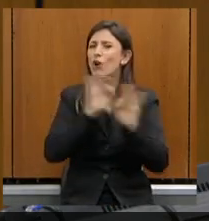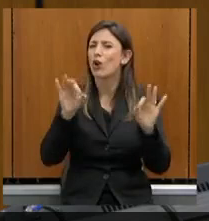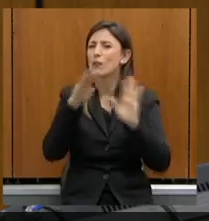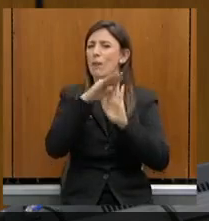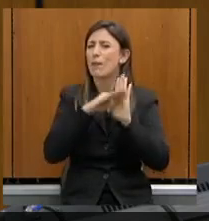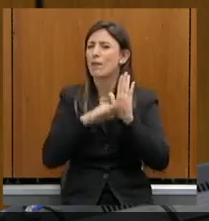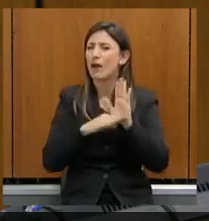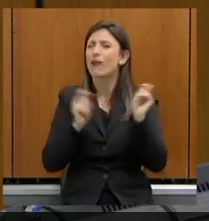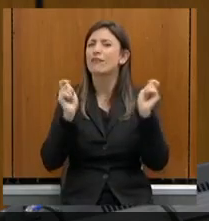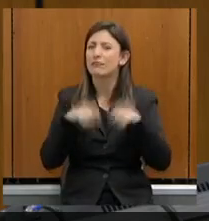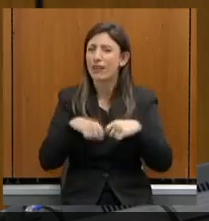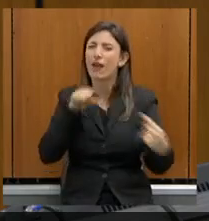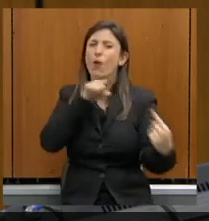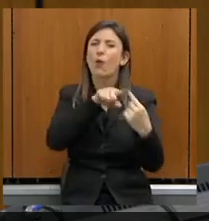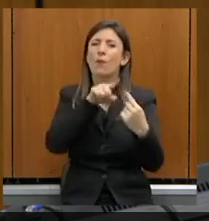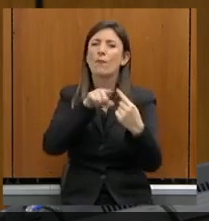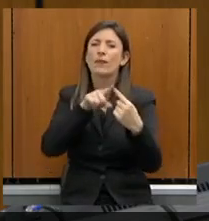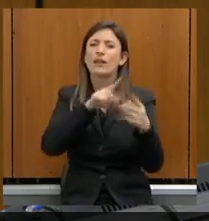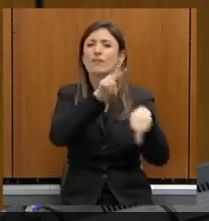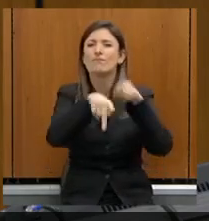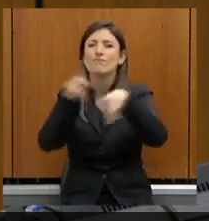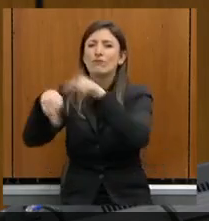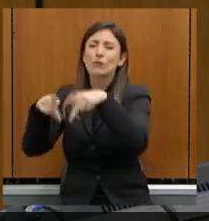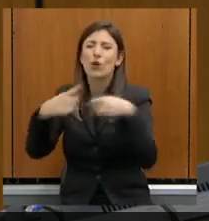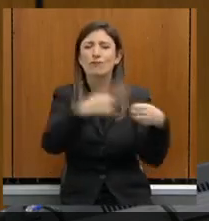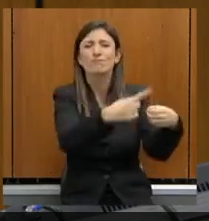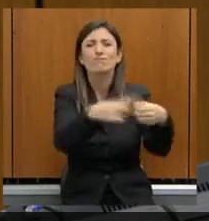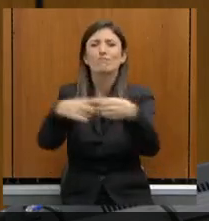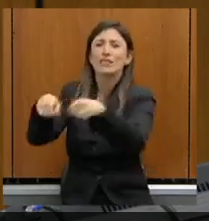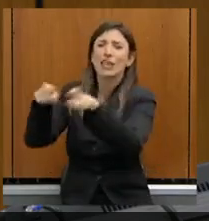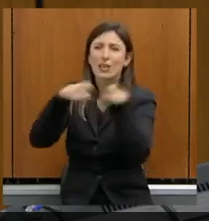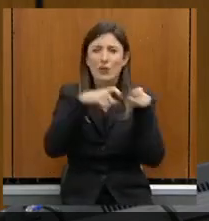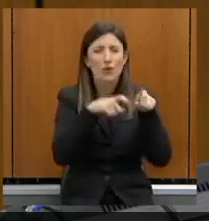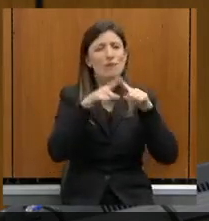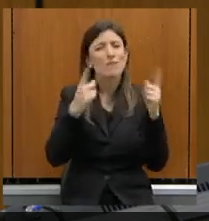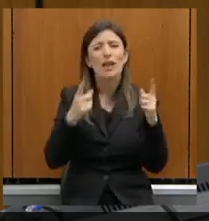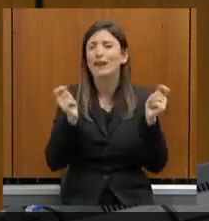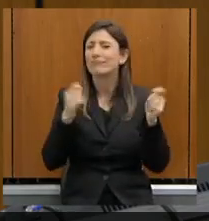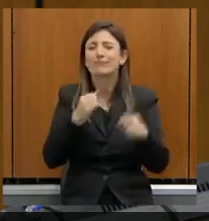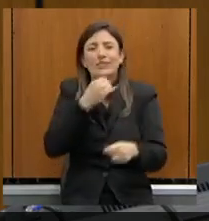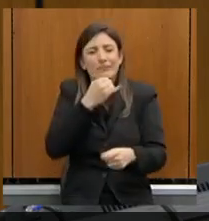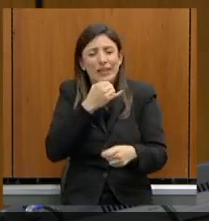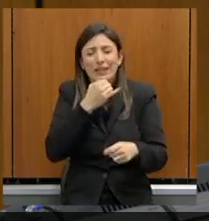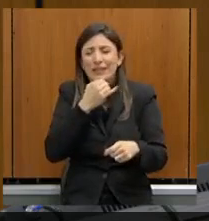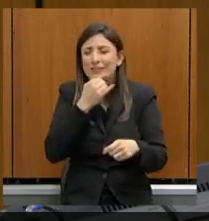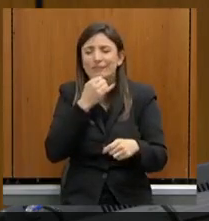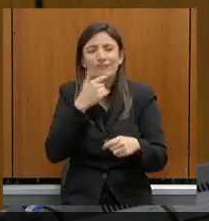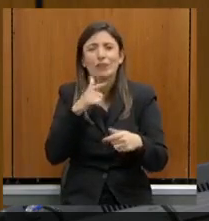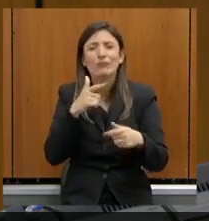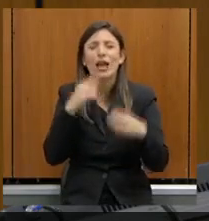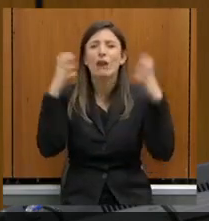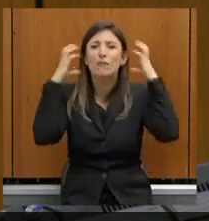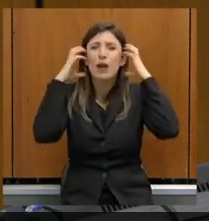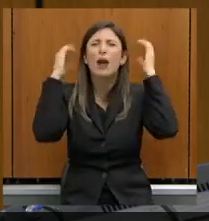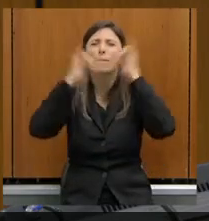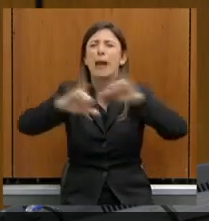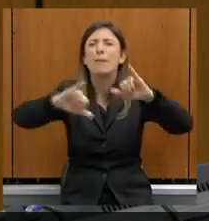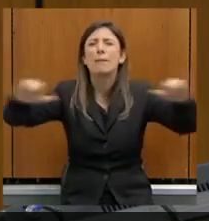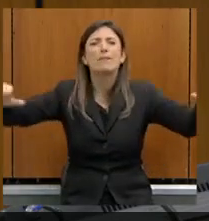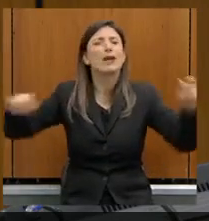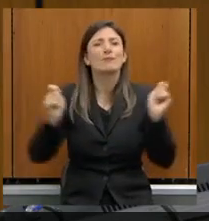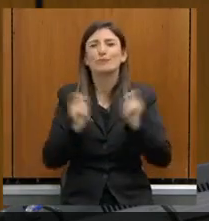muito ao interior e que não chegam por vários motivos. E assim como nós conhecemos que muitas rádios